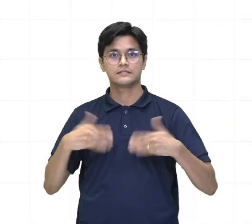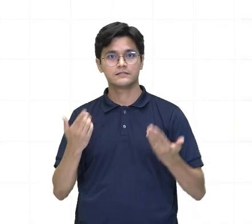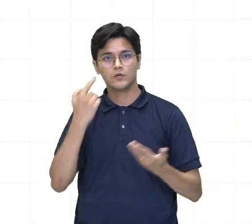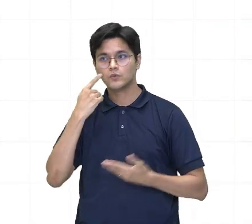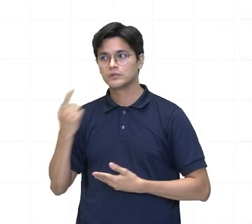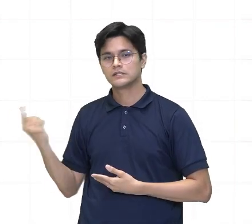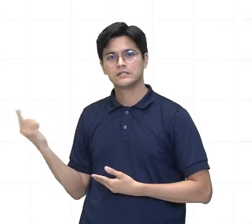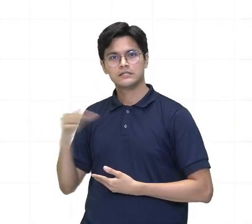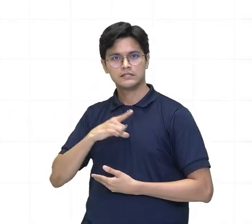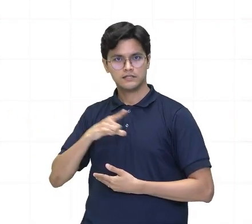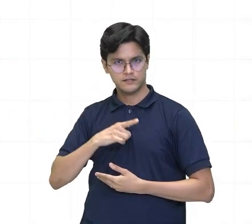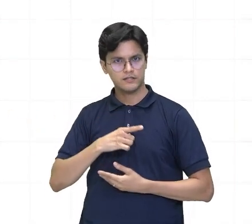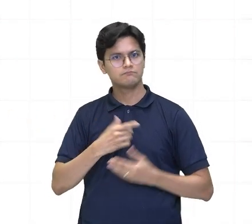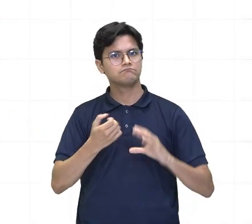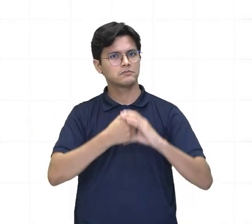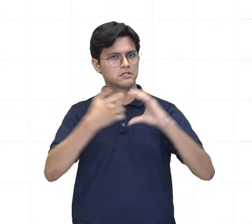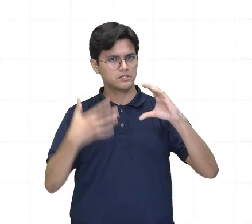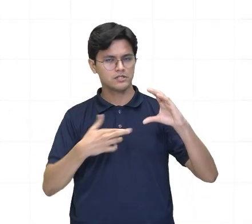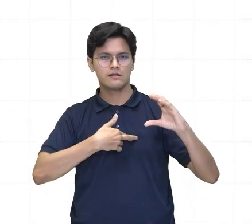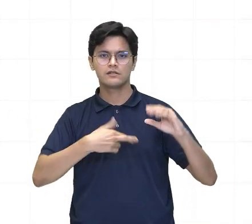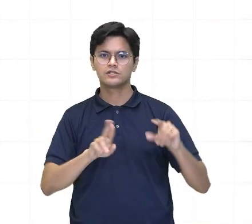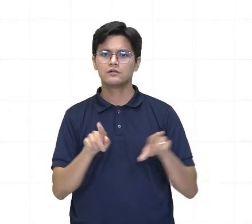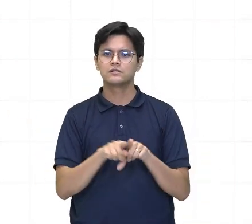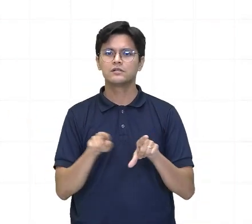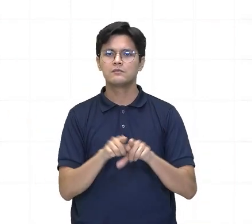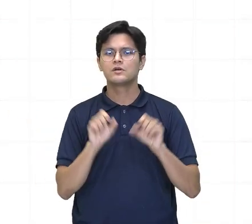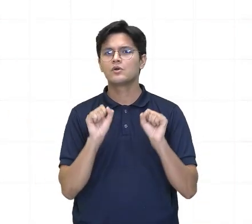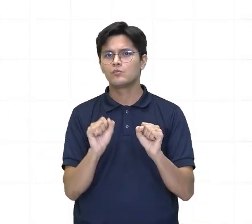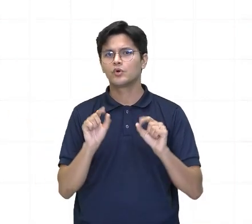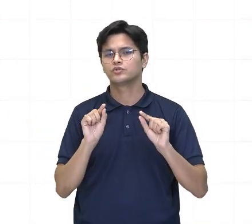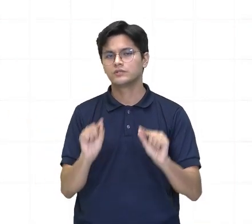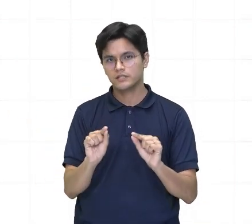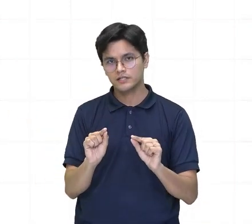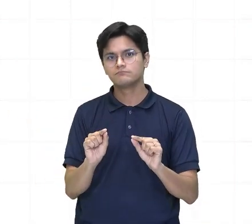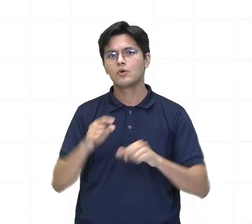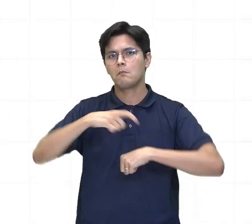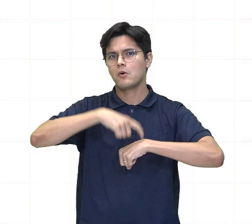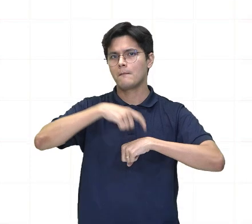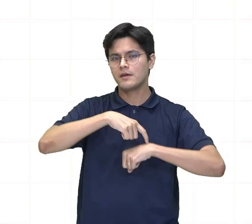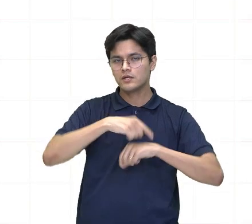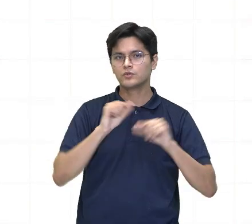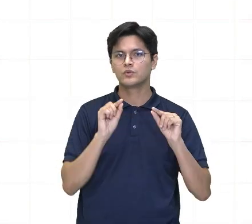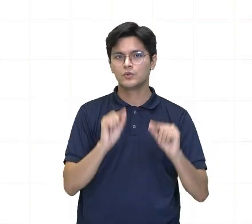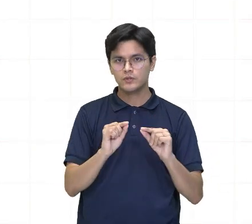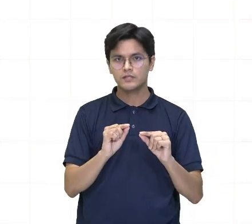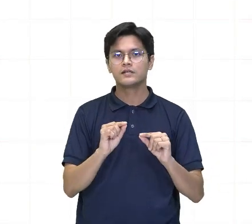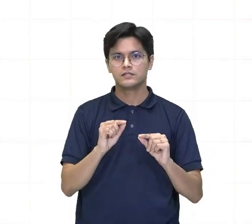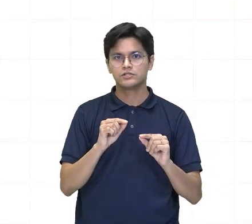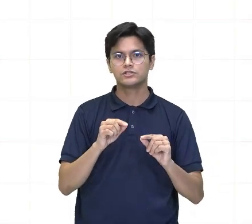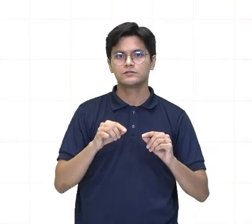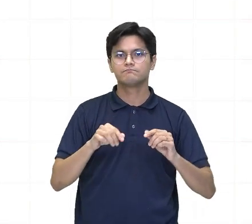religioso, como também poderia ser um local de retiro espiritual, no caso de Machu Picchu,